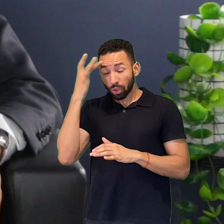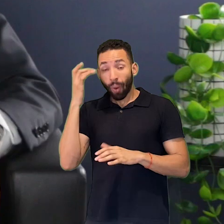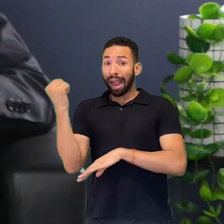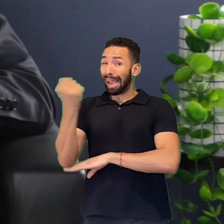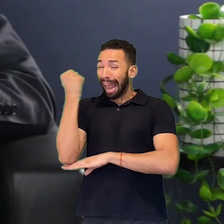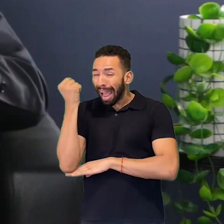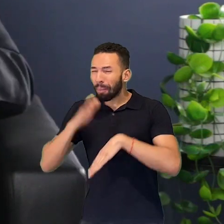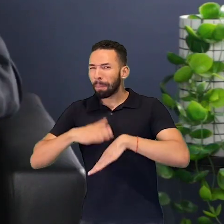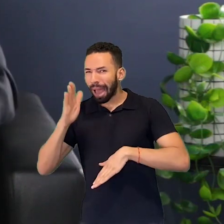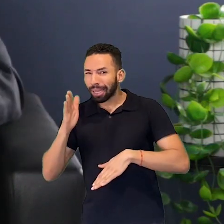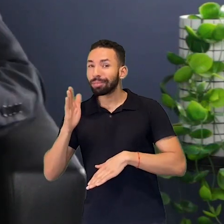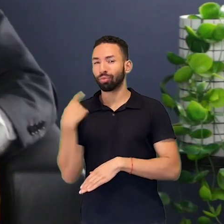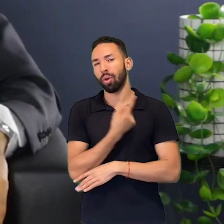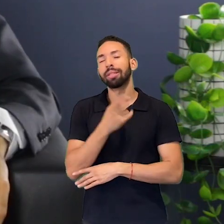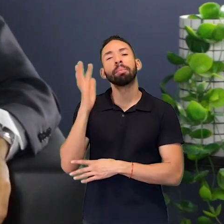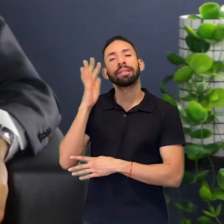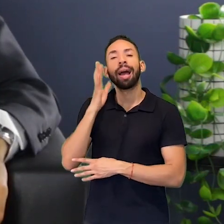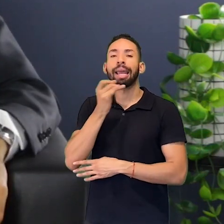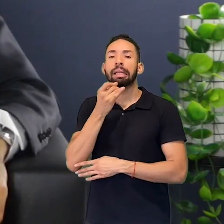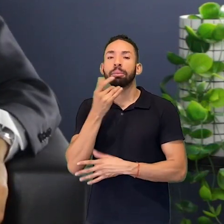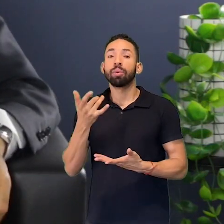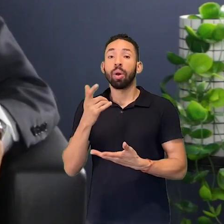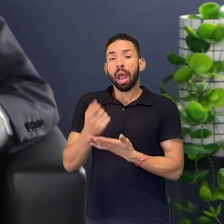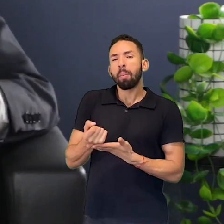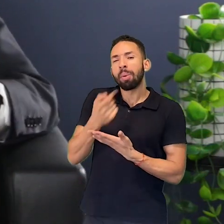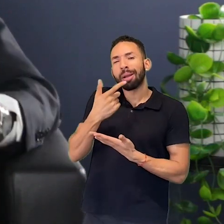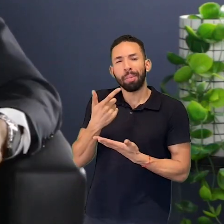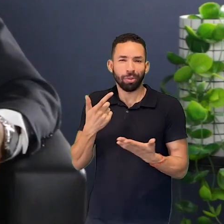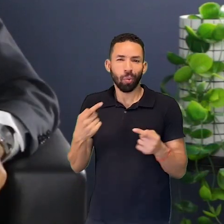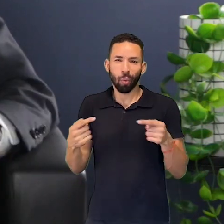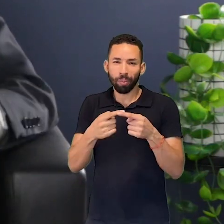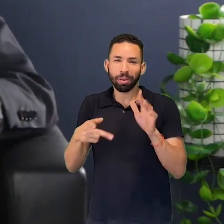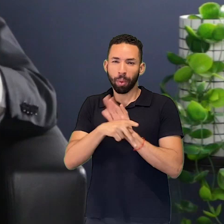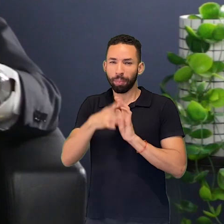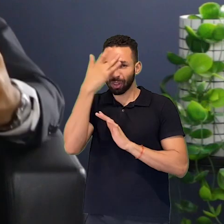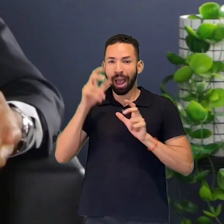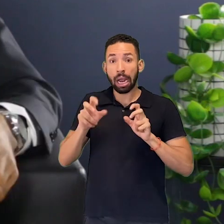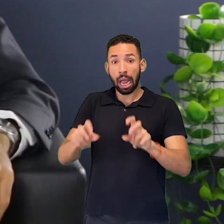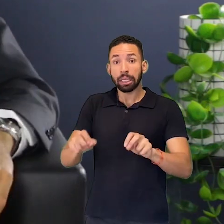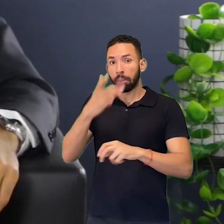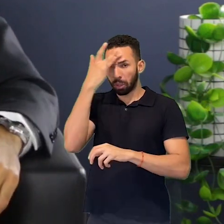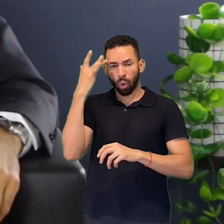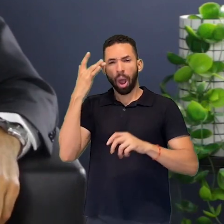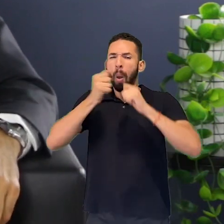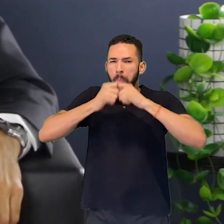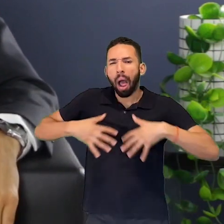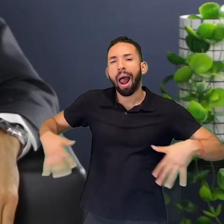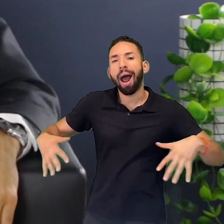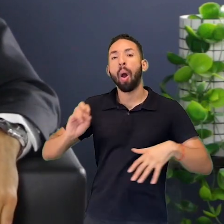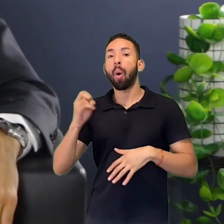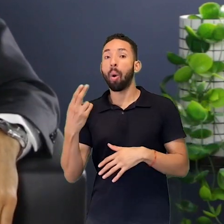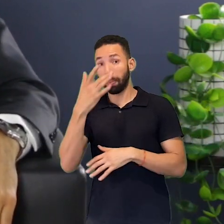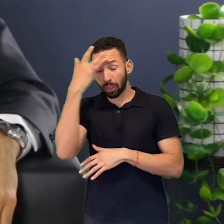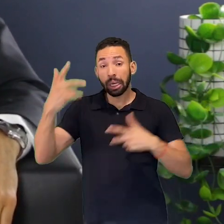uma pessoa com situação mais grave, e aqui a gente pode pensar num medicamento oncológico, num grau mais